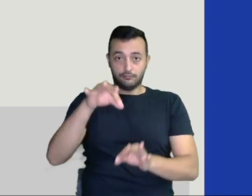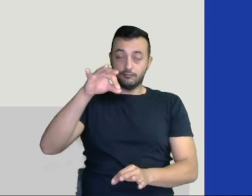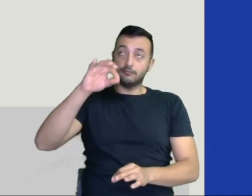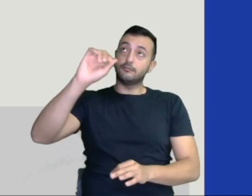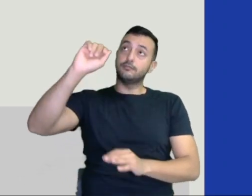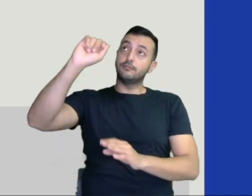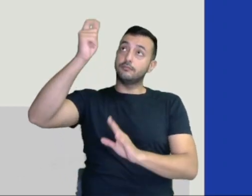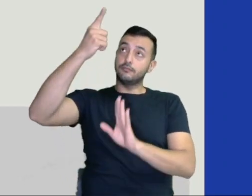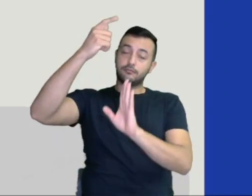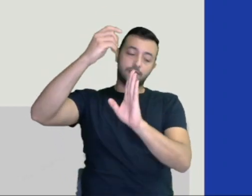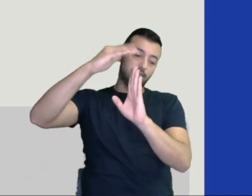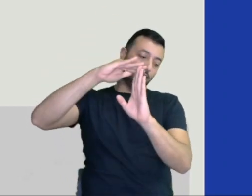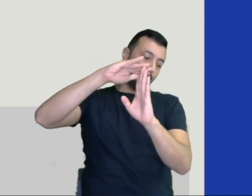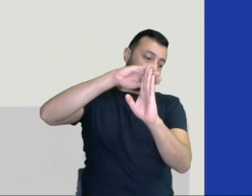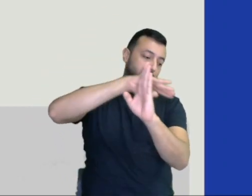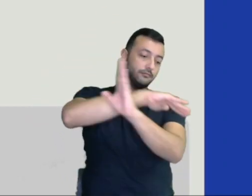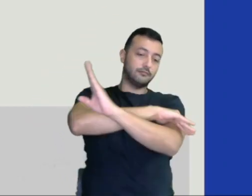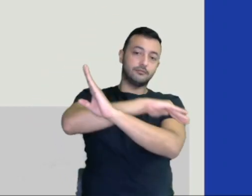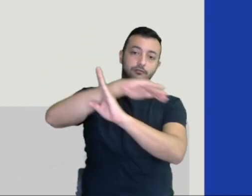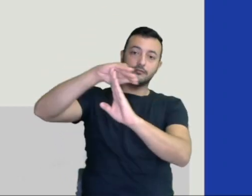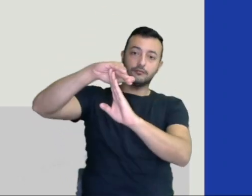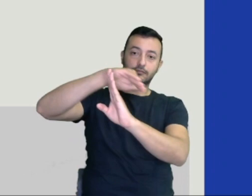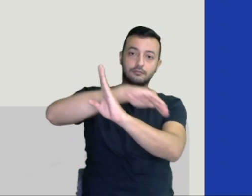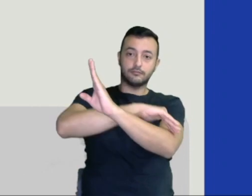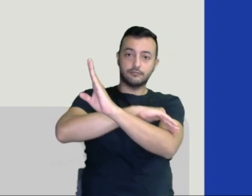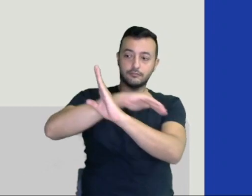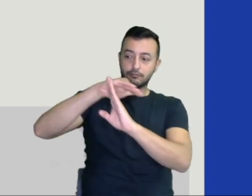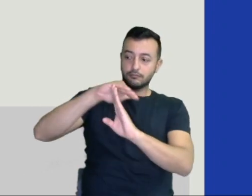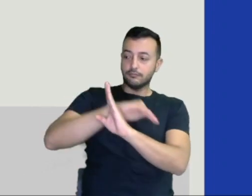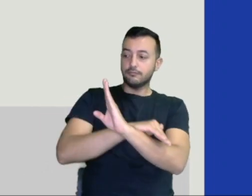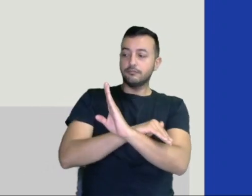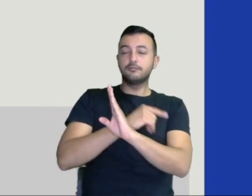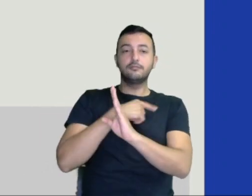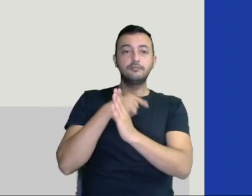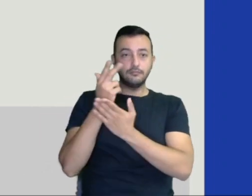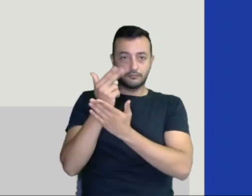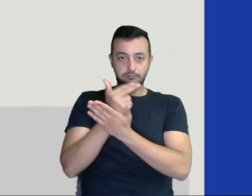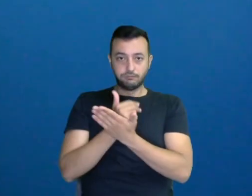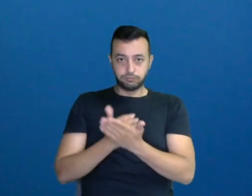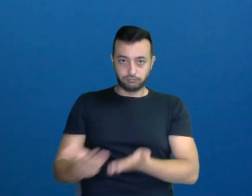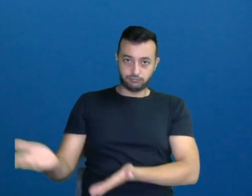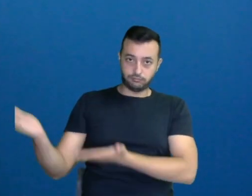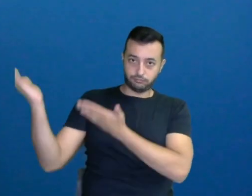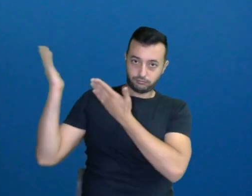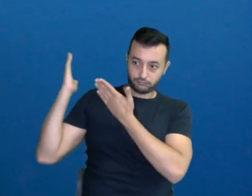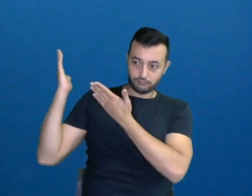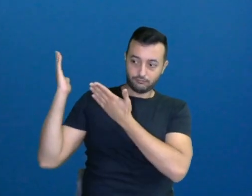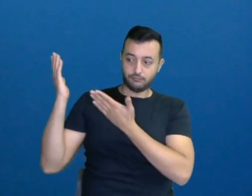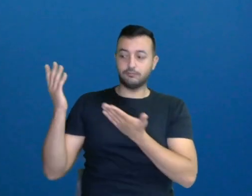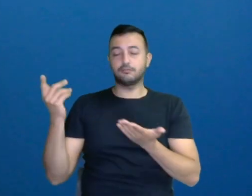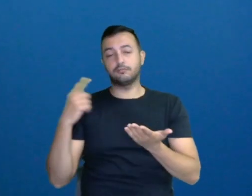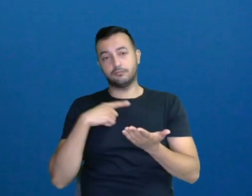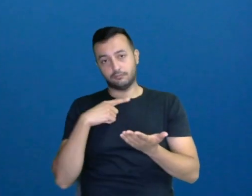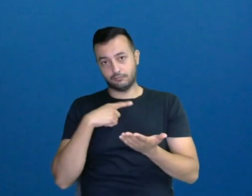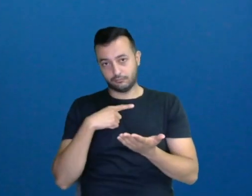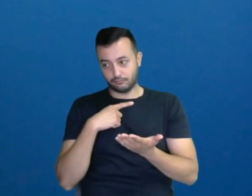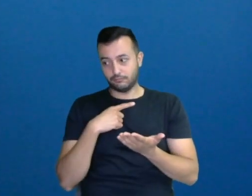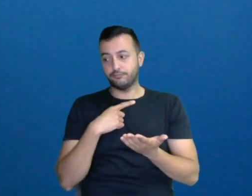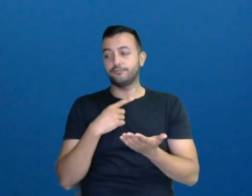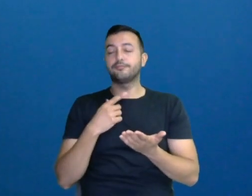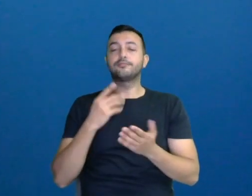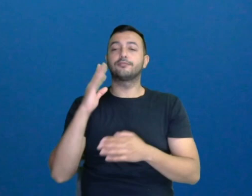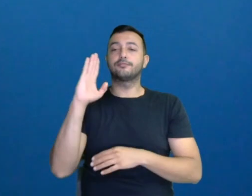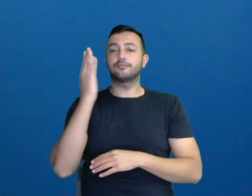da sombra daquela pirâmide. Então, ele montou esse esqueminha aqui, ó. Ele colocou um